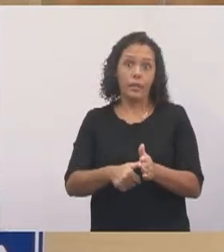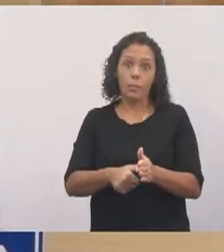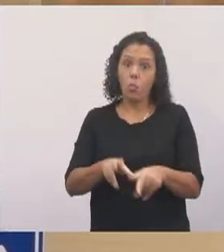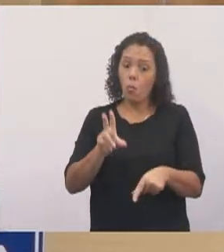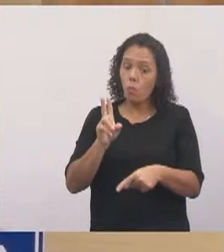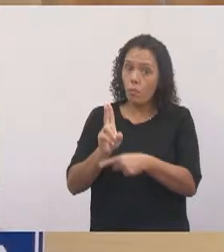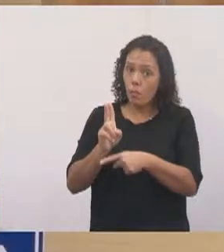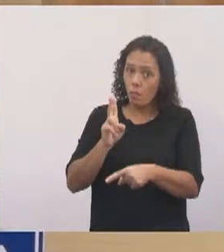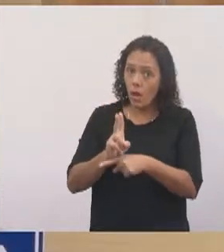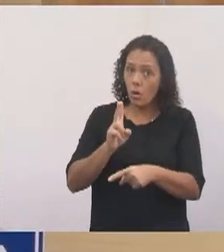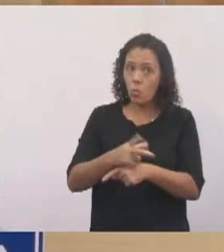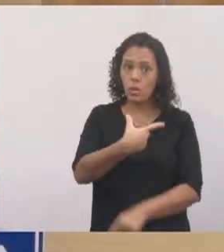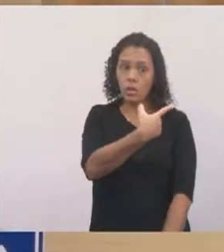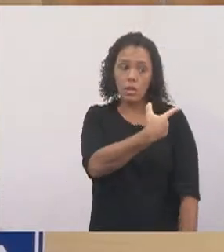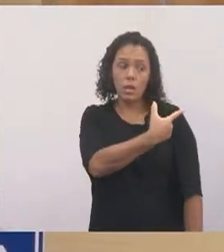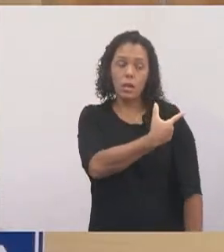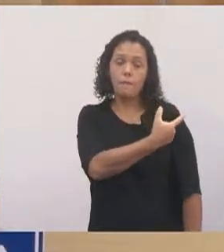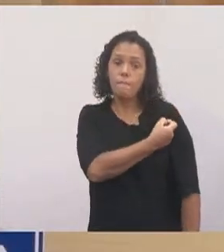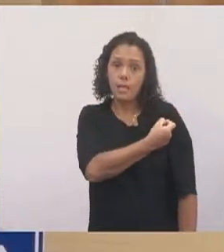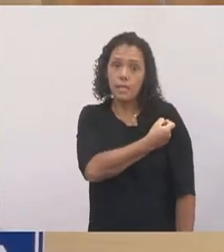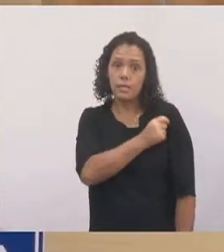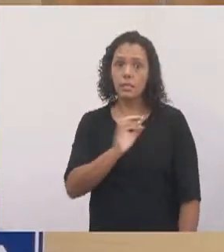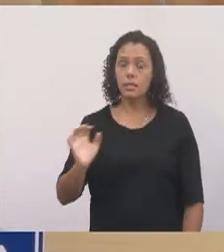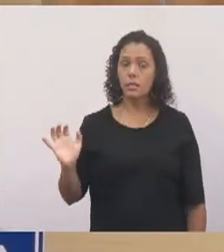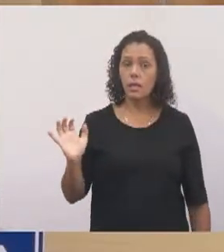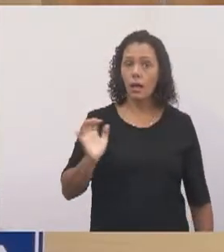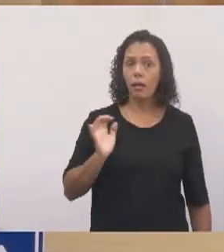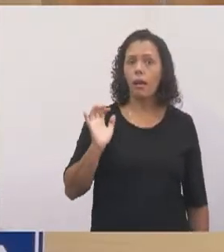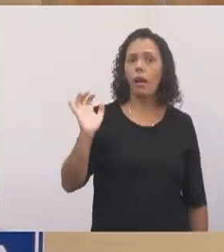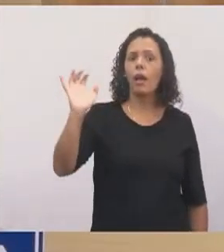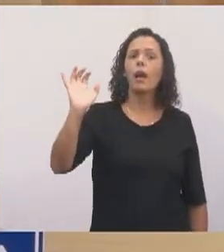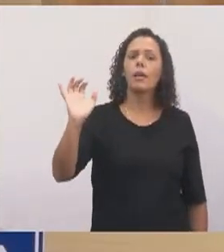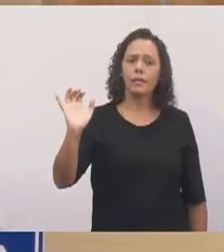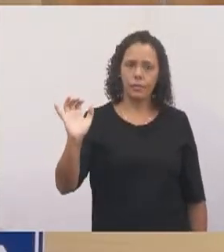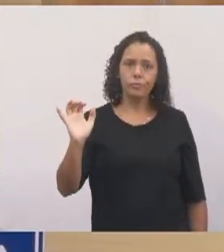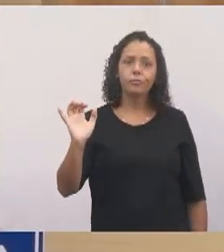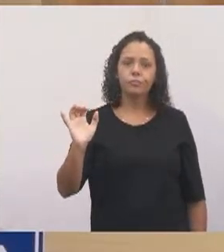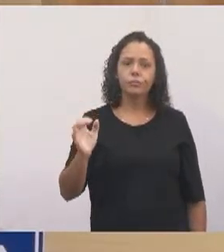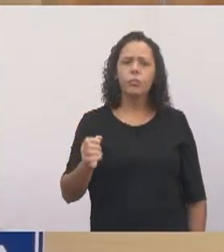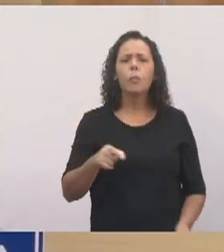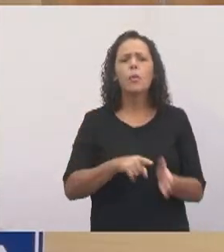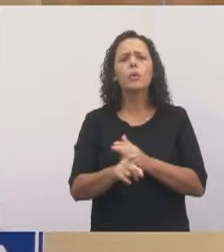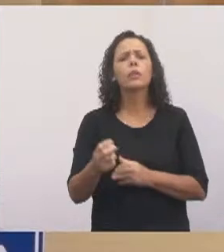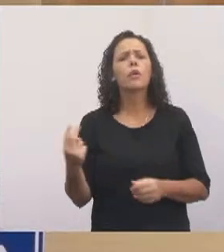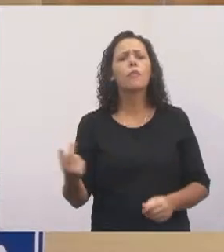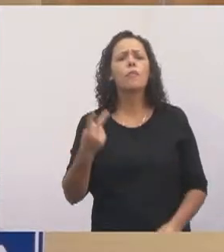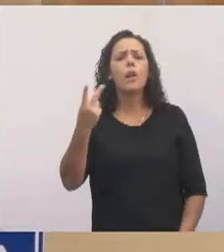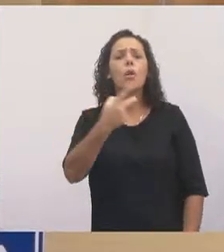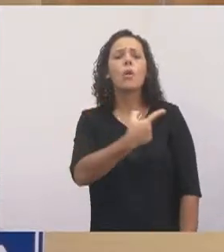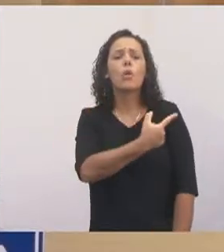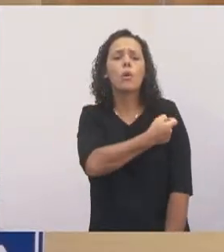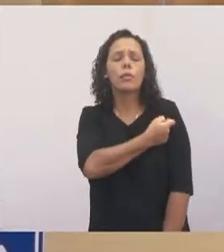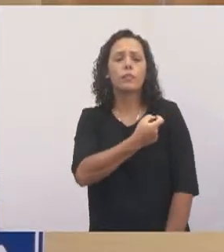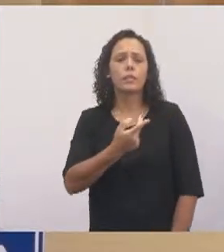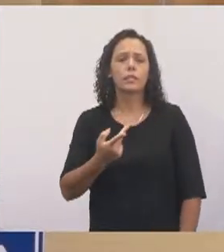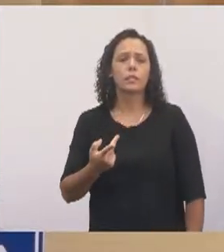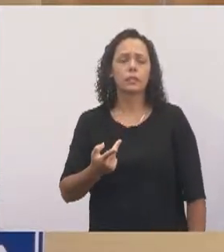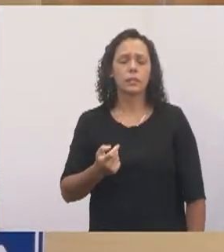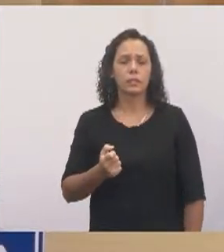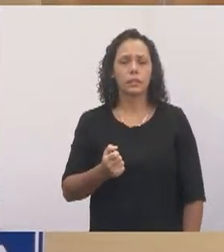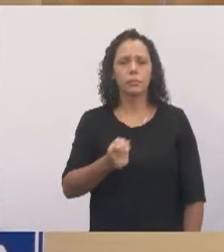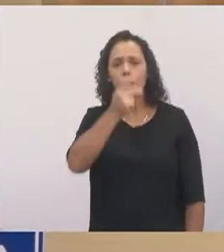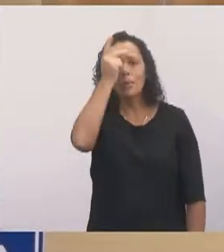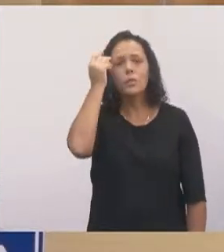vereadora? Só uma vacina dessas aí. Quanto custa aí? Fala para mim o preço de uma vacina aí, para a pessoa que está em